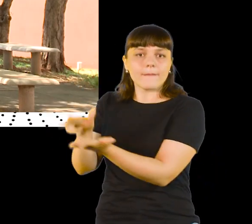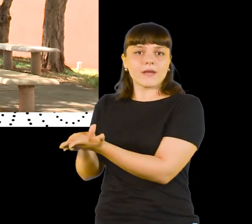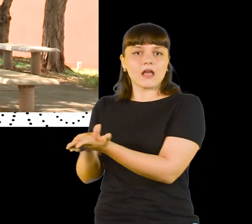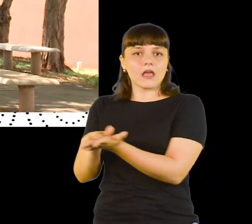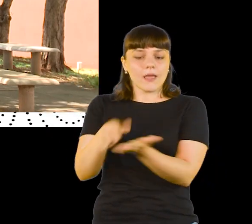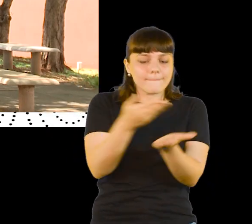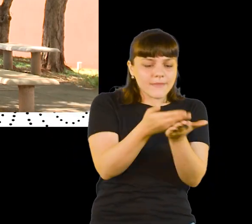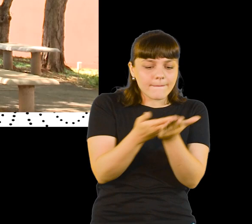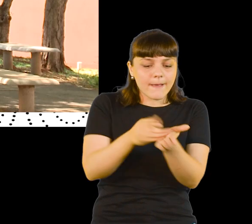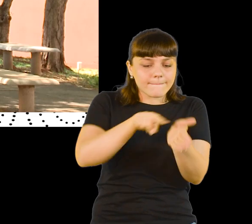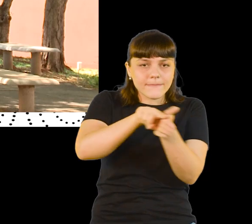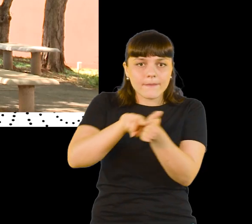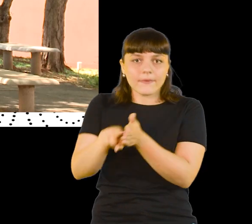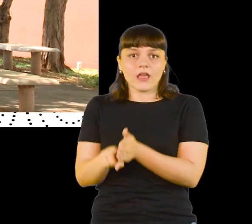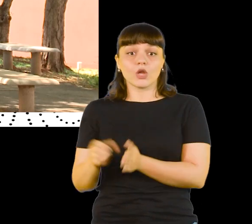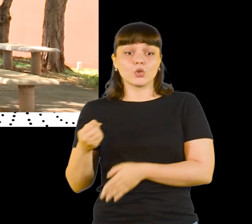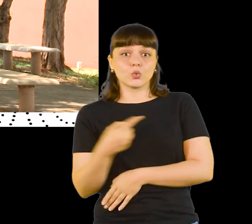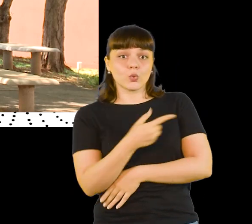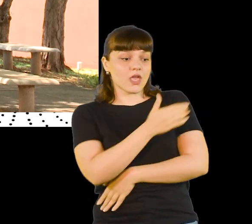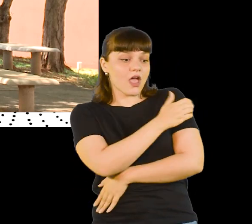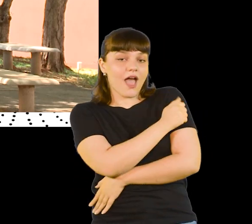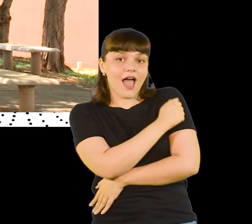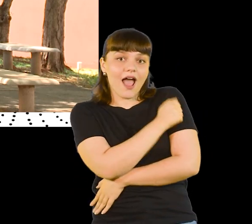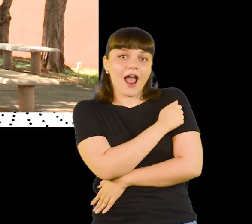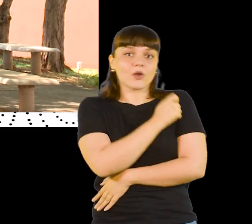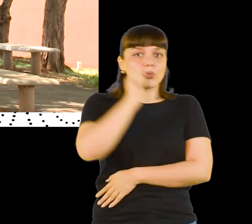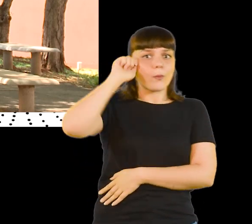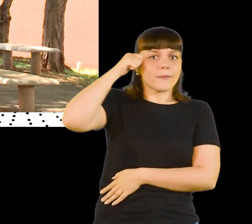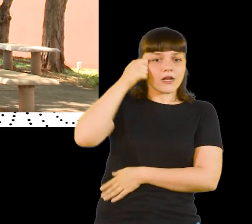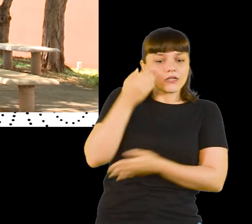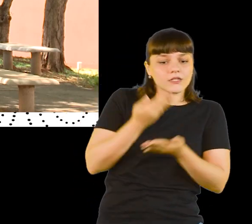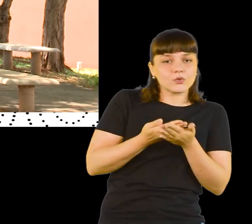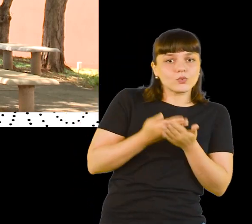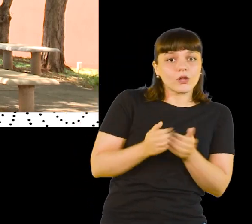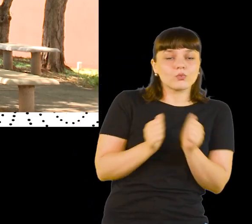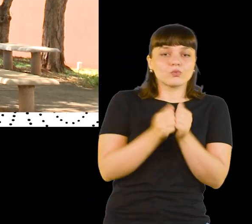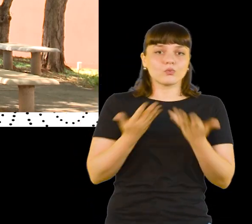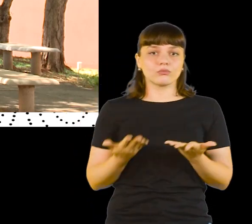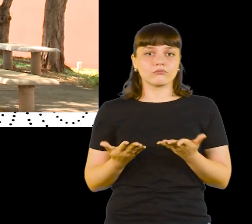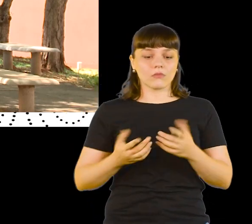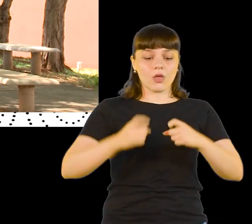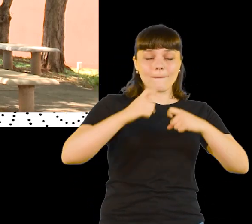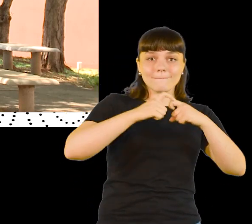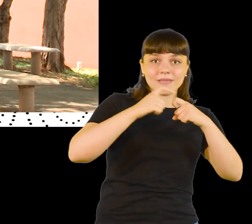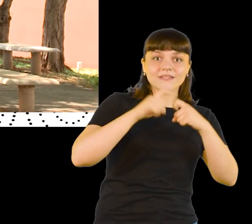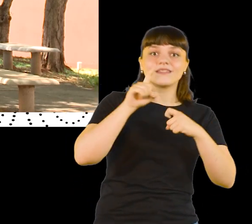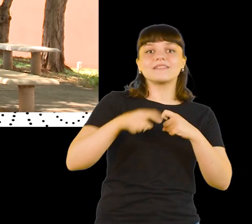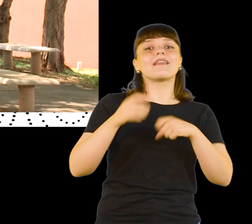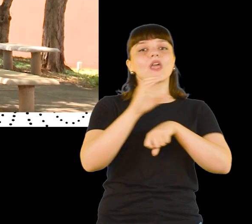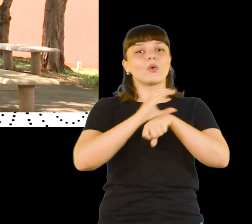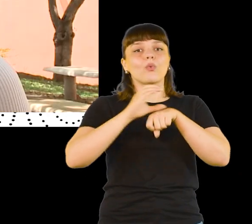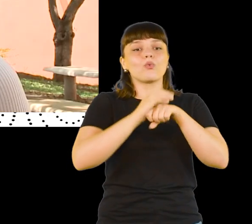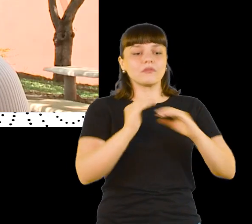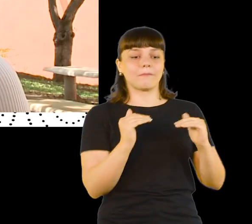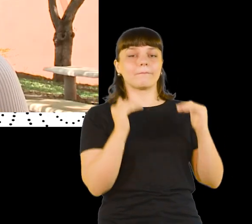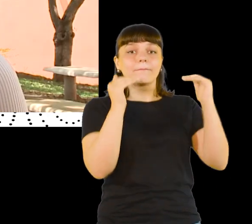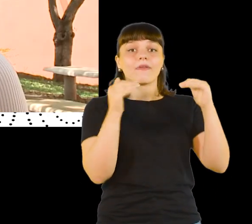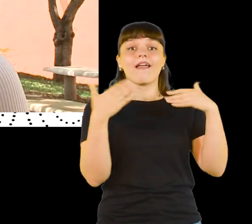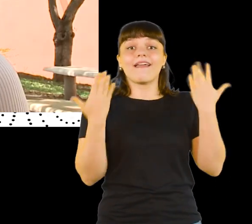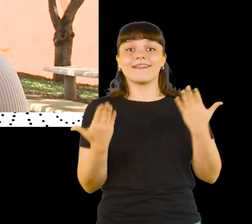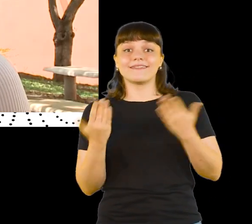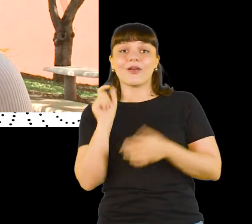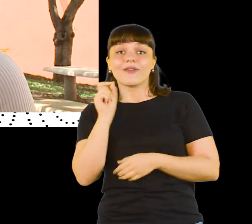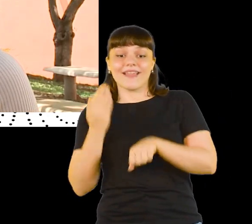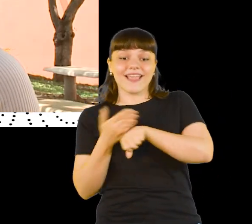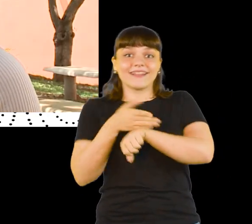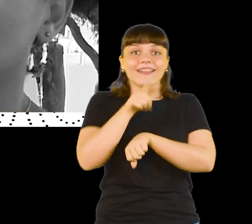e sendo estudadas do que as pessoas que estavam ao meu lado estudando. Um curso de medicina é um curso ainda extremamente elitizado. Então, quem